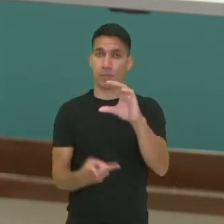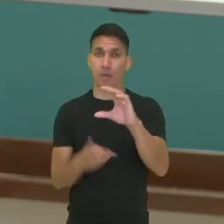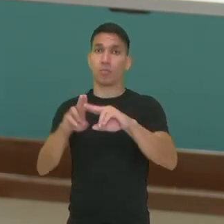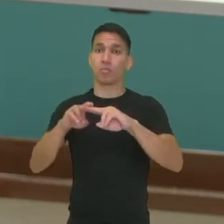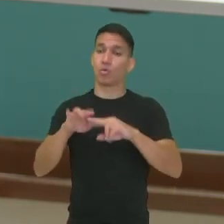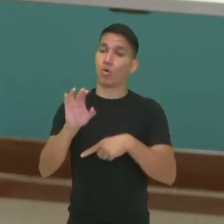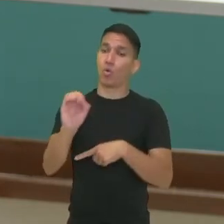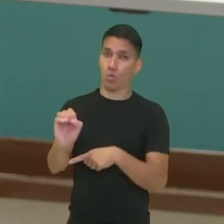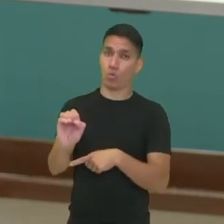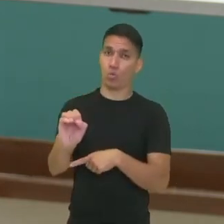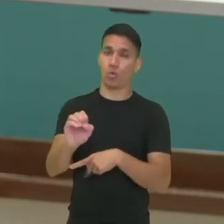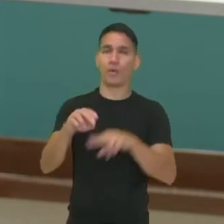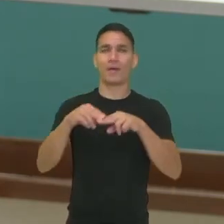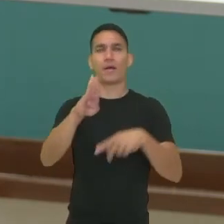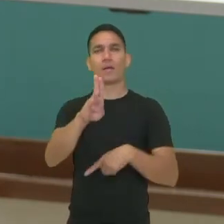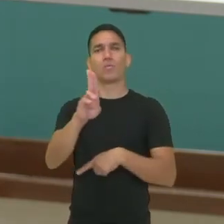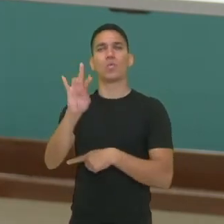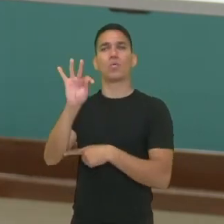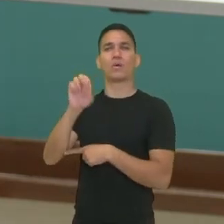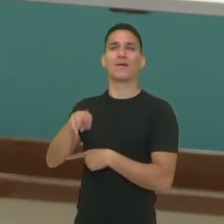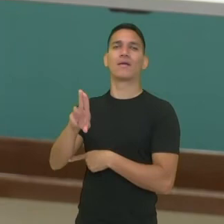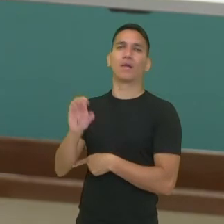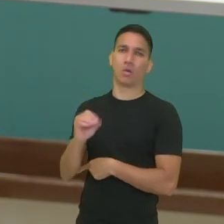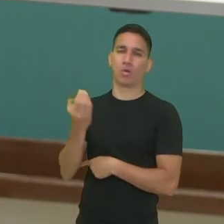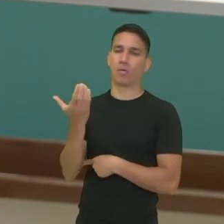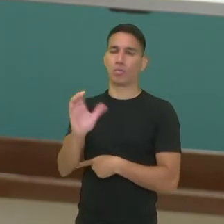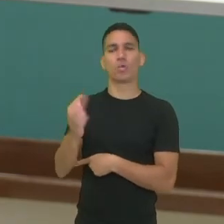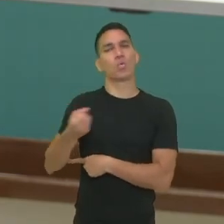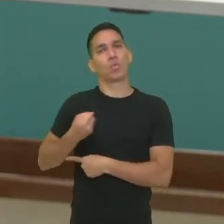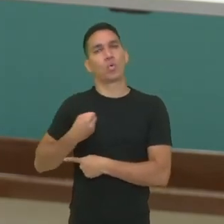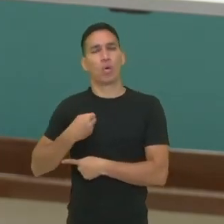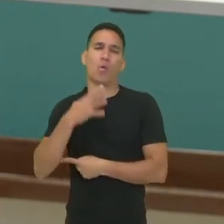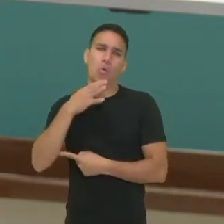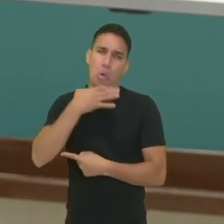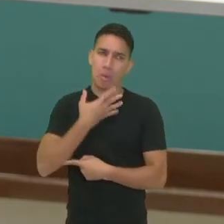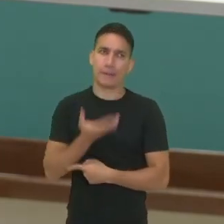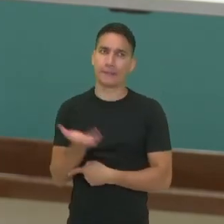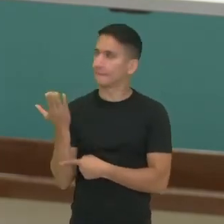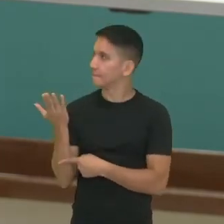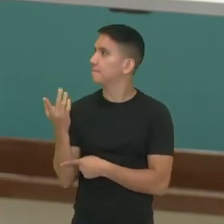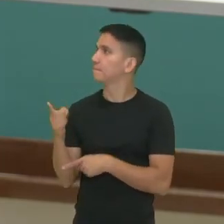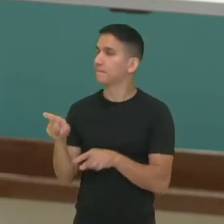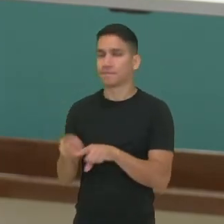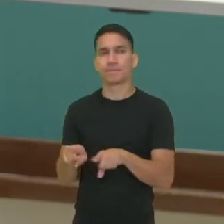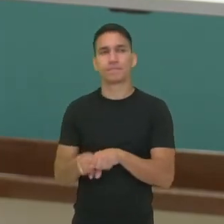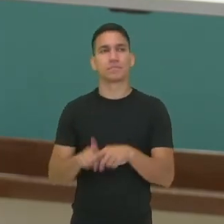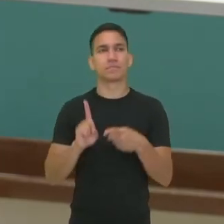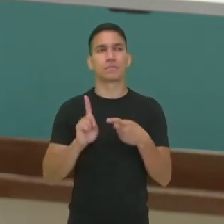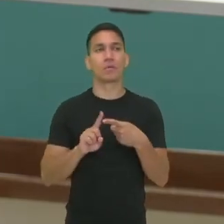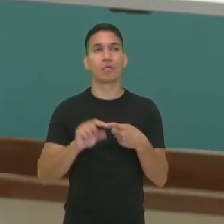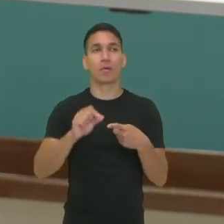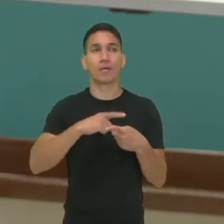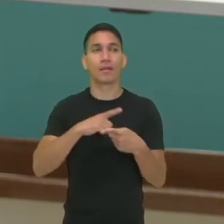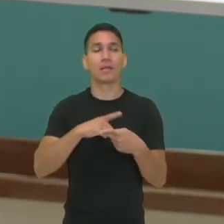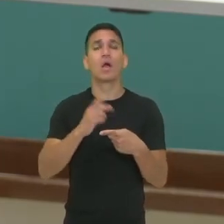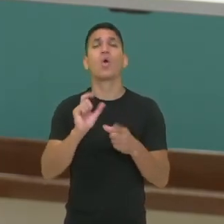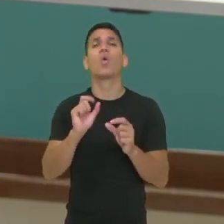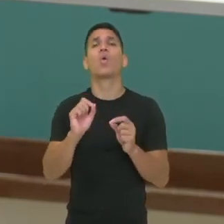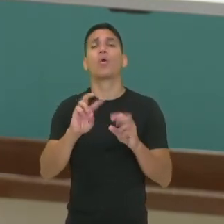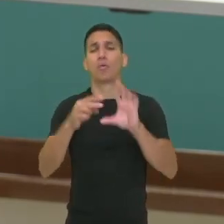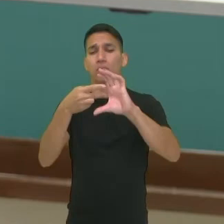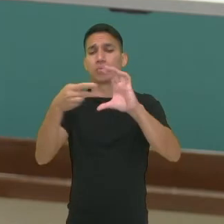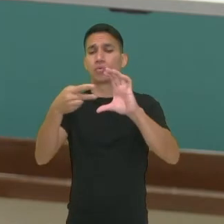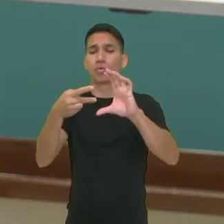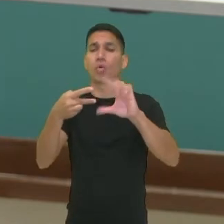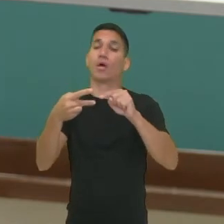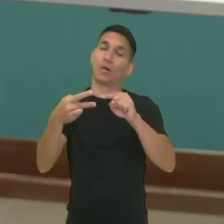então é buteno. Aí nós temos que numerar, né? Evidentemente. Vamos numerar. Aqui, aonde que está a dupla ligação?